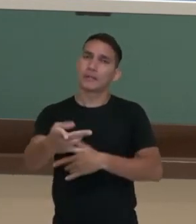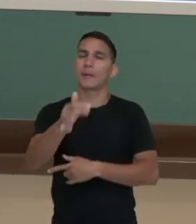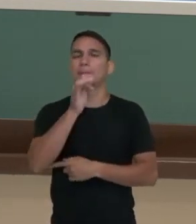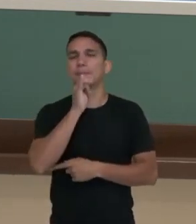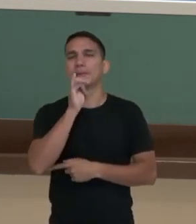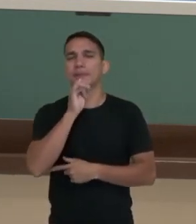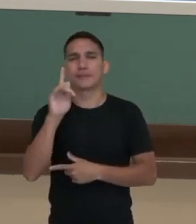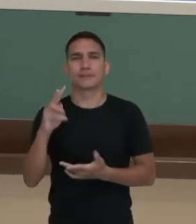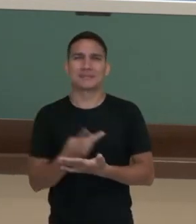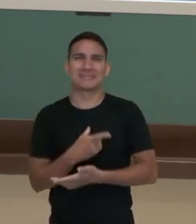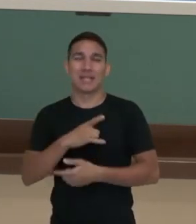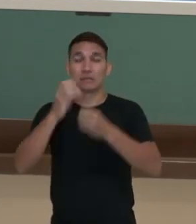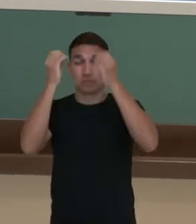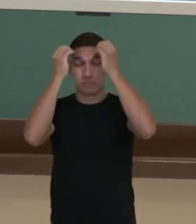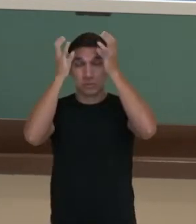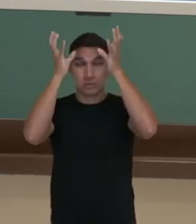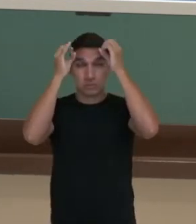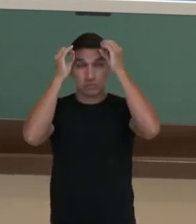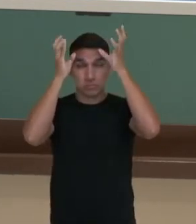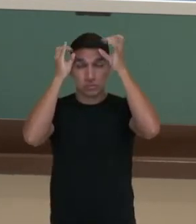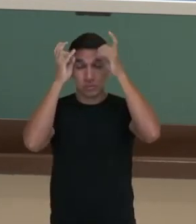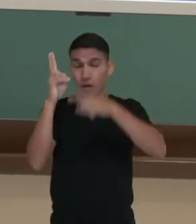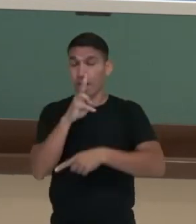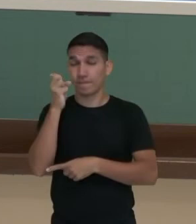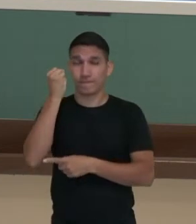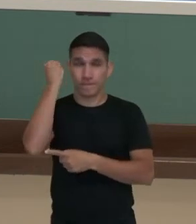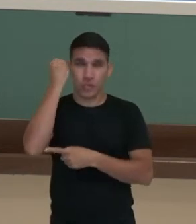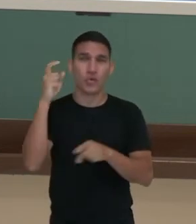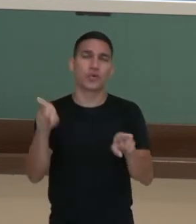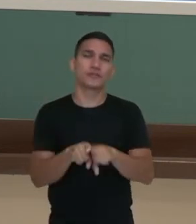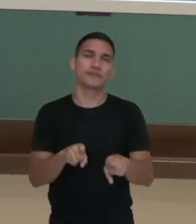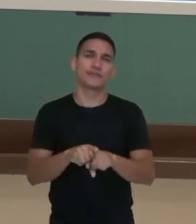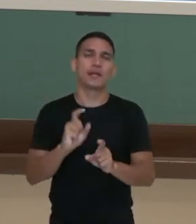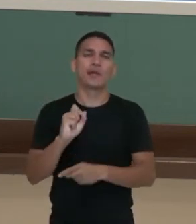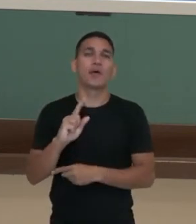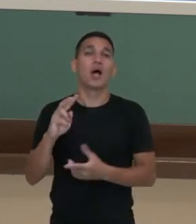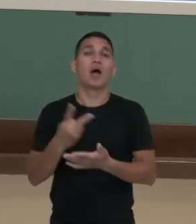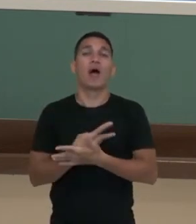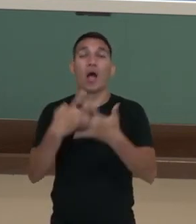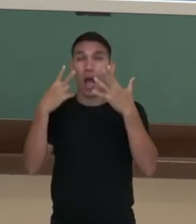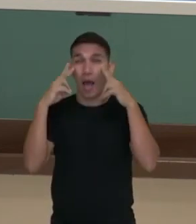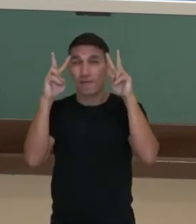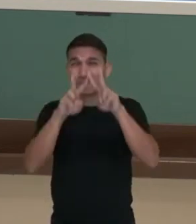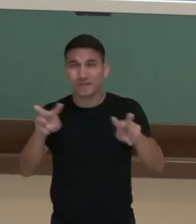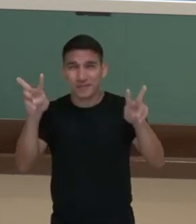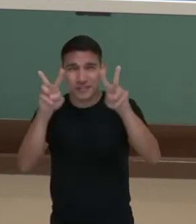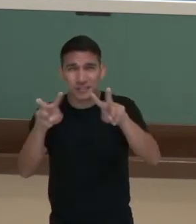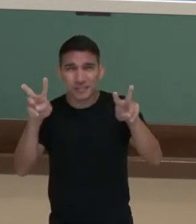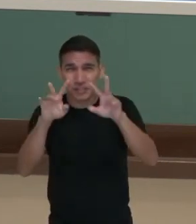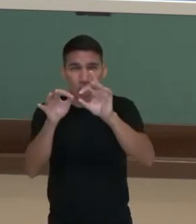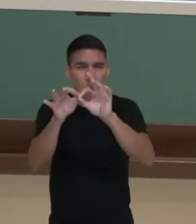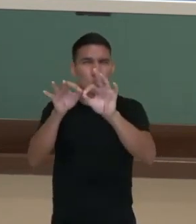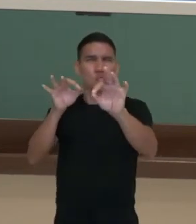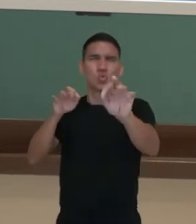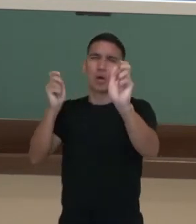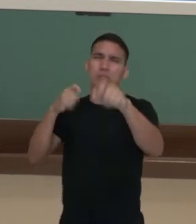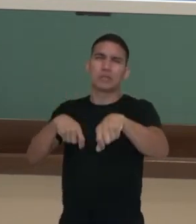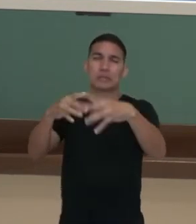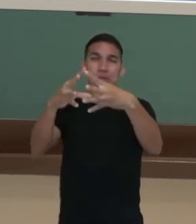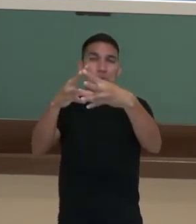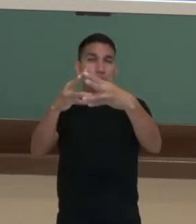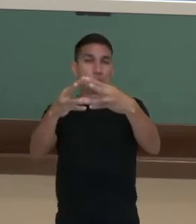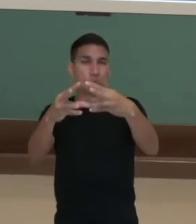exemplo, dores de cabeça muito fortes, a visão, principalmente a visão de longe, pode começar a